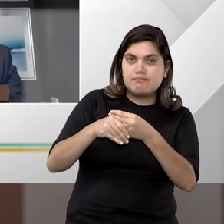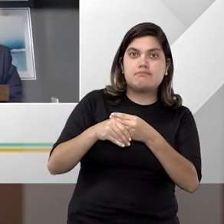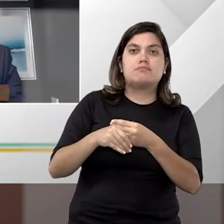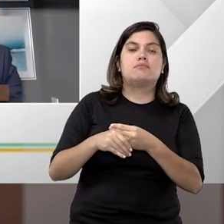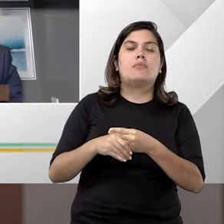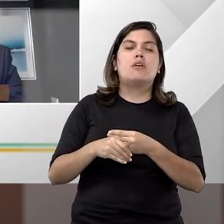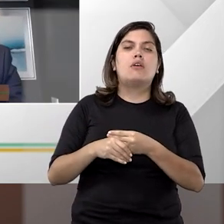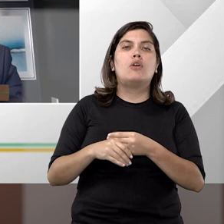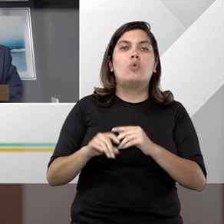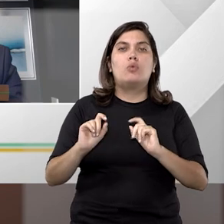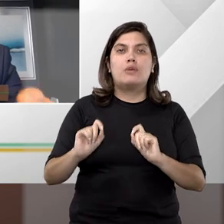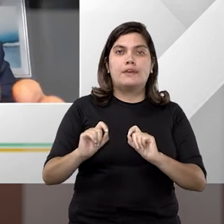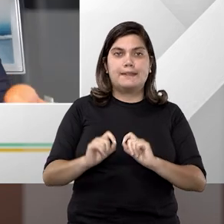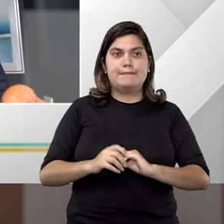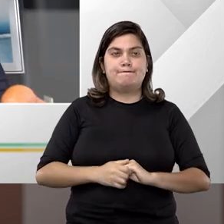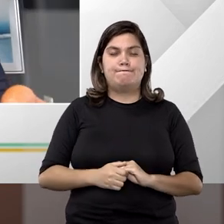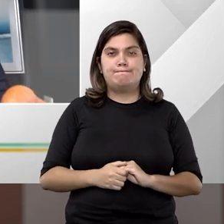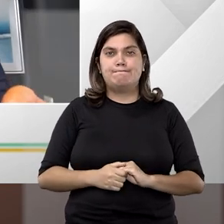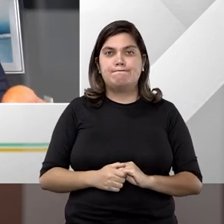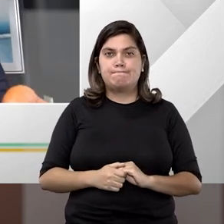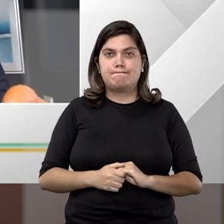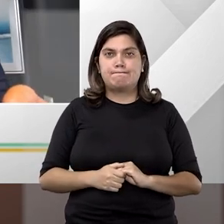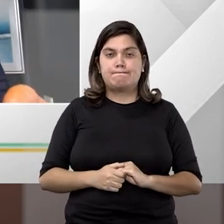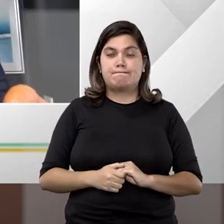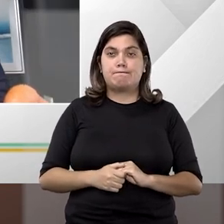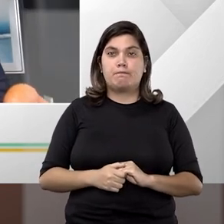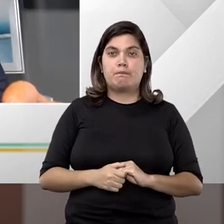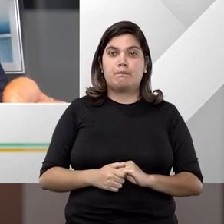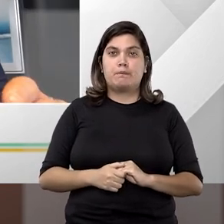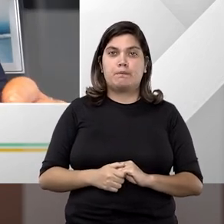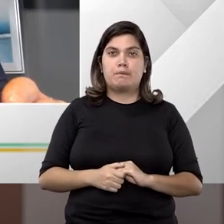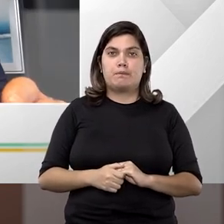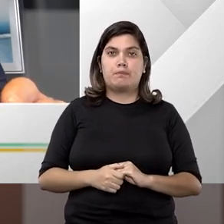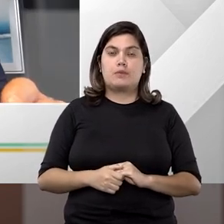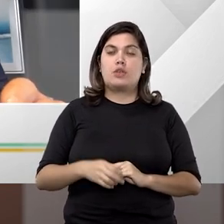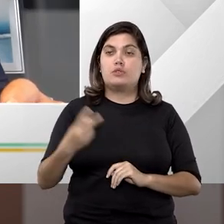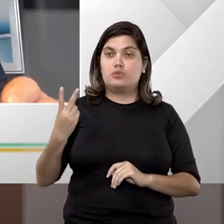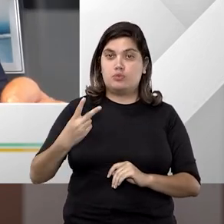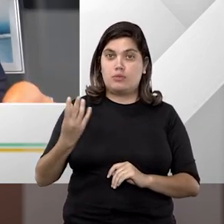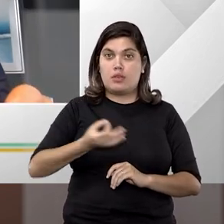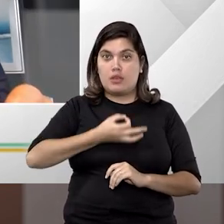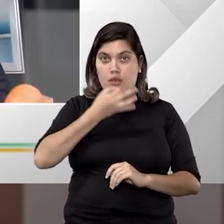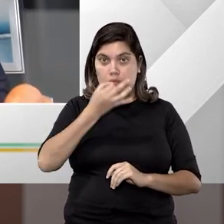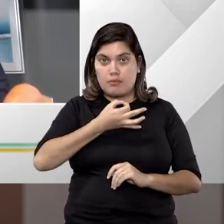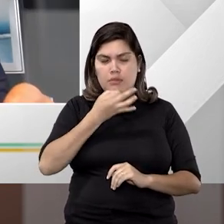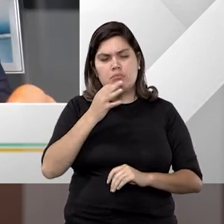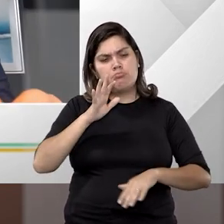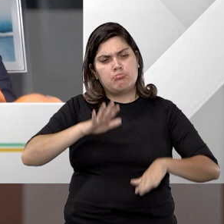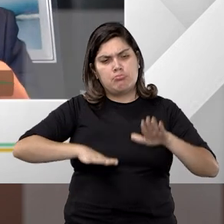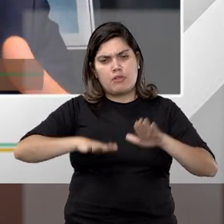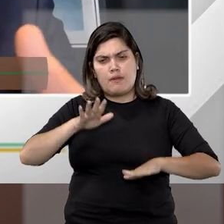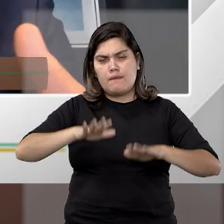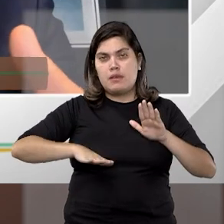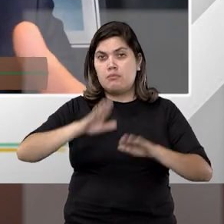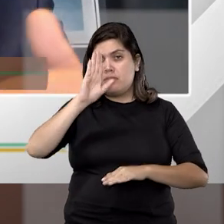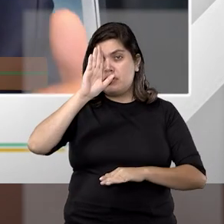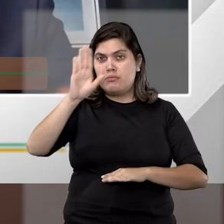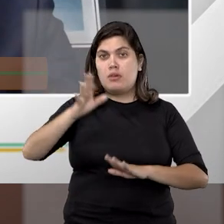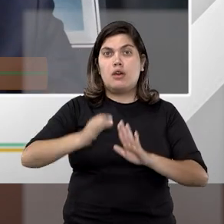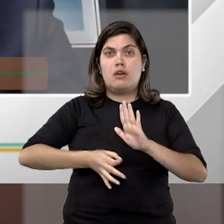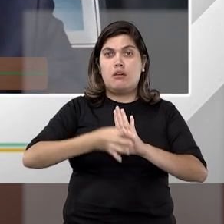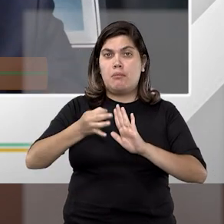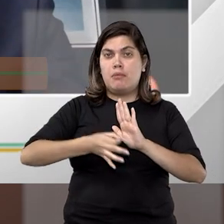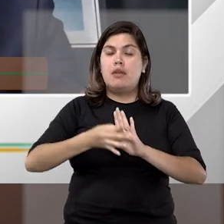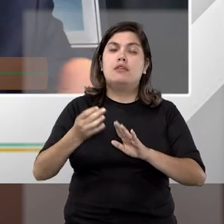agrego Doutor Sérgio Fátima aqui é um segundo argumento e talvez